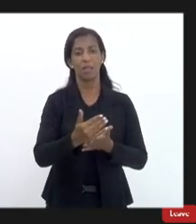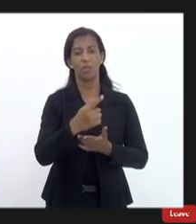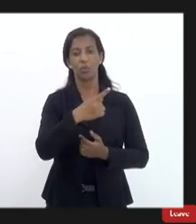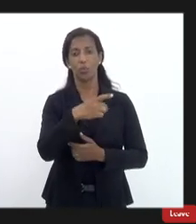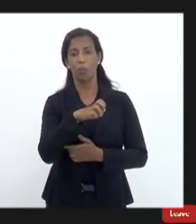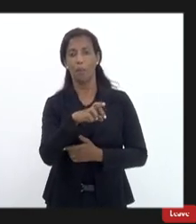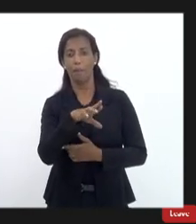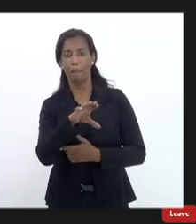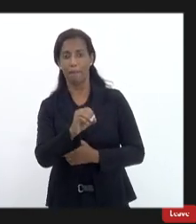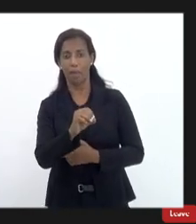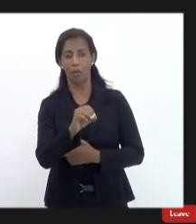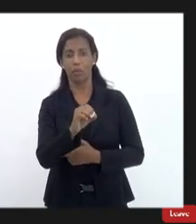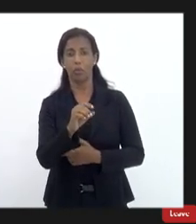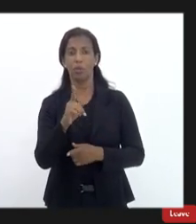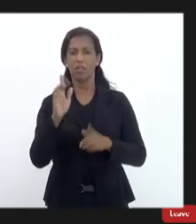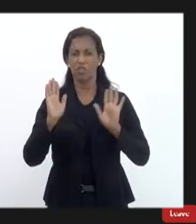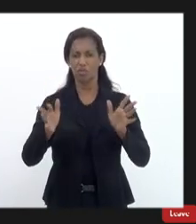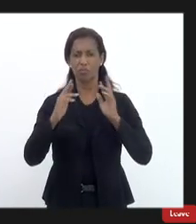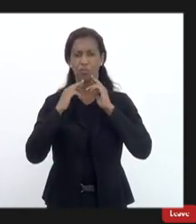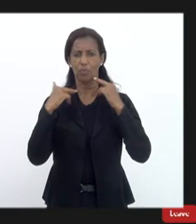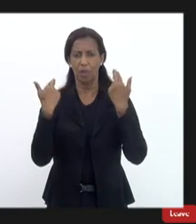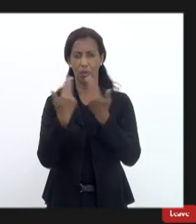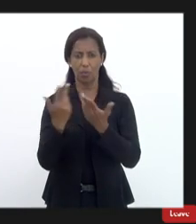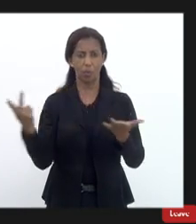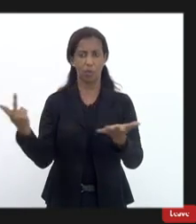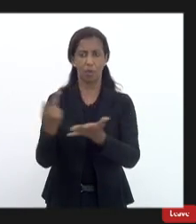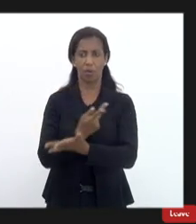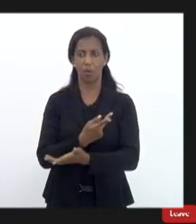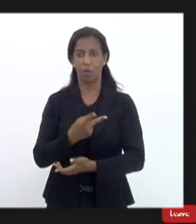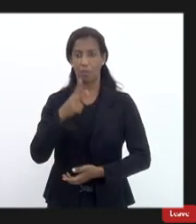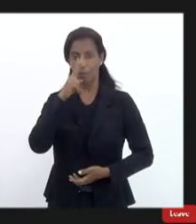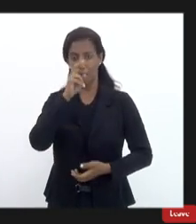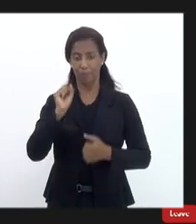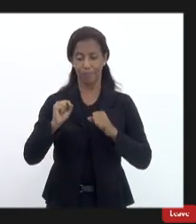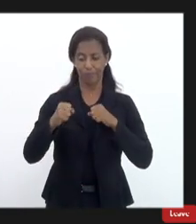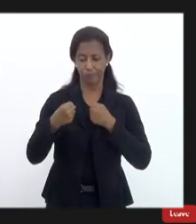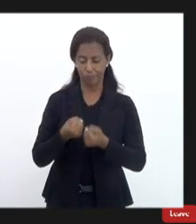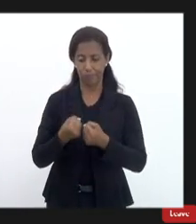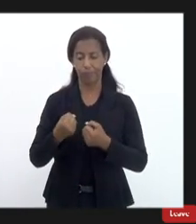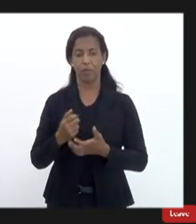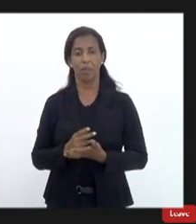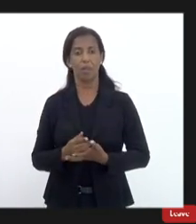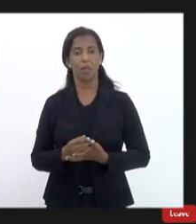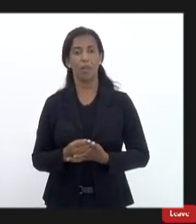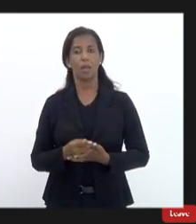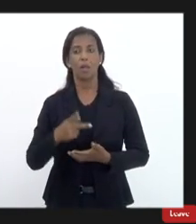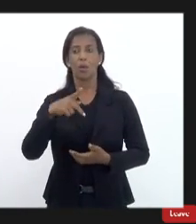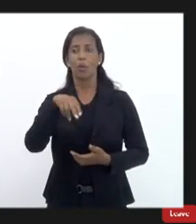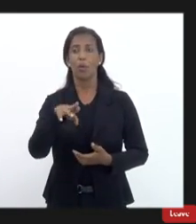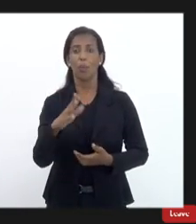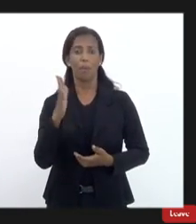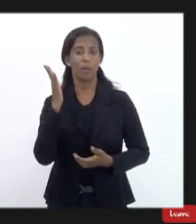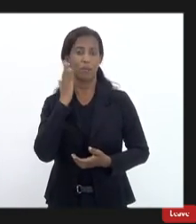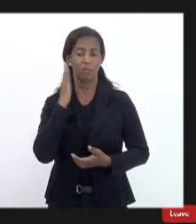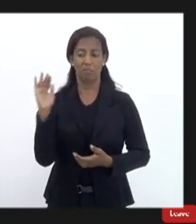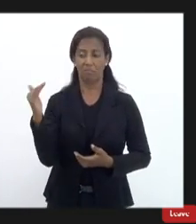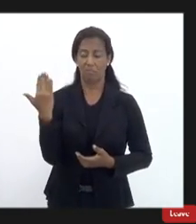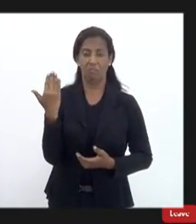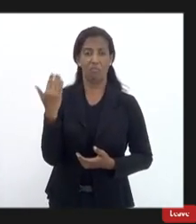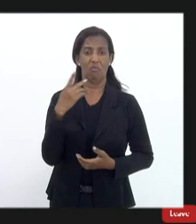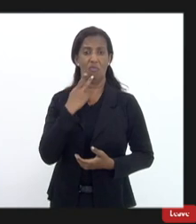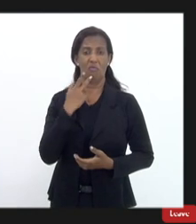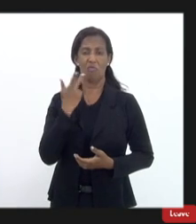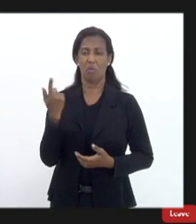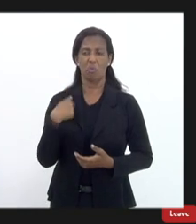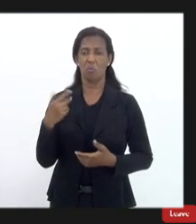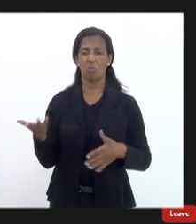Fernandes, que inclusive numa reunião que a gente teve com ele, meio que forçada, né, ele disse na nossa cara que não ia incluir